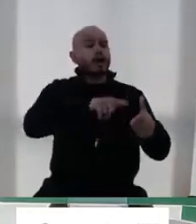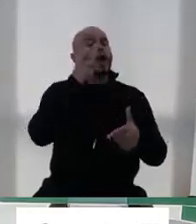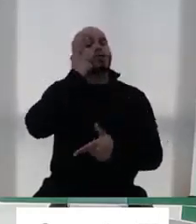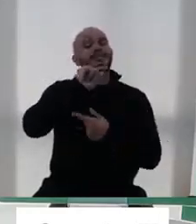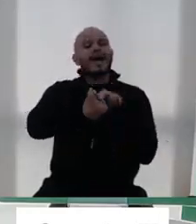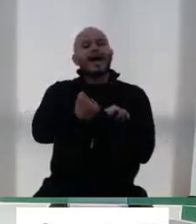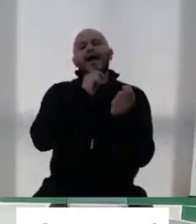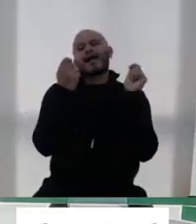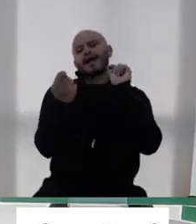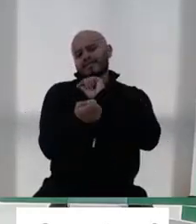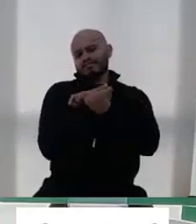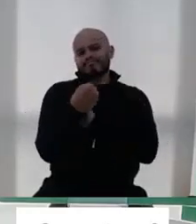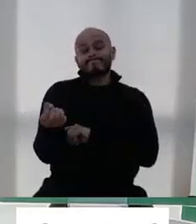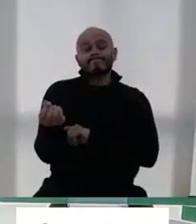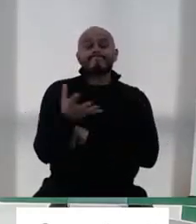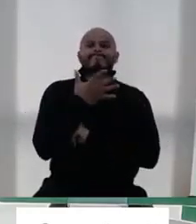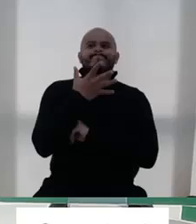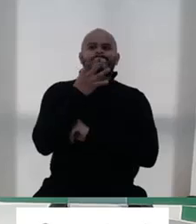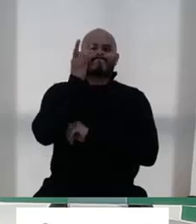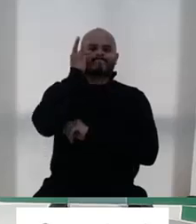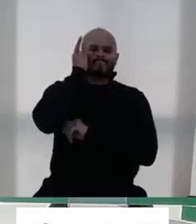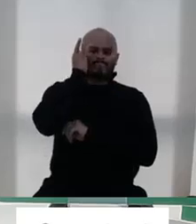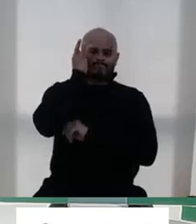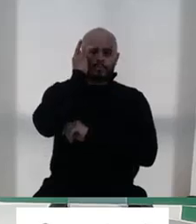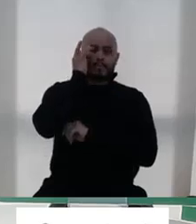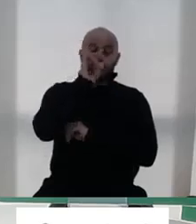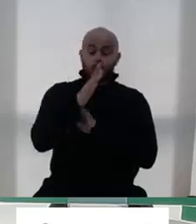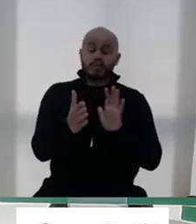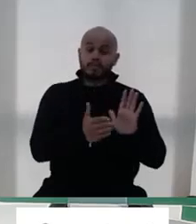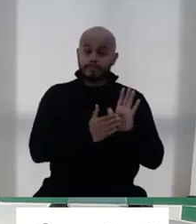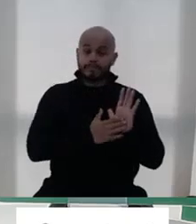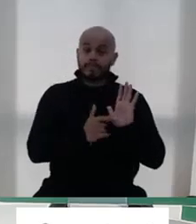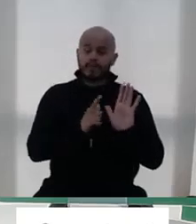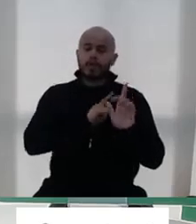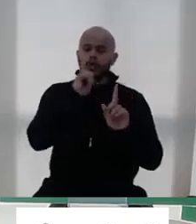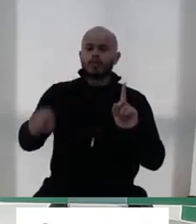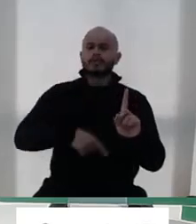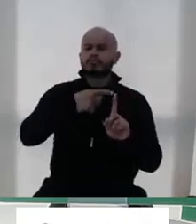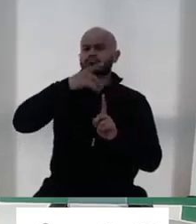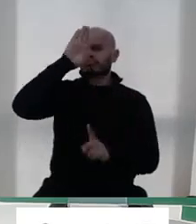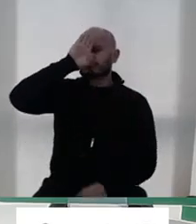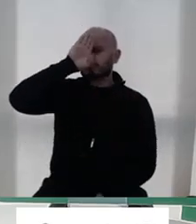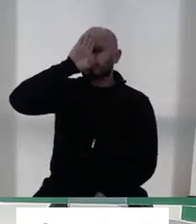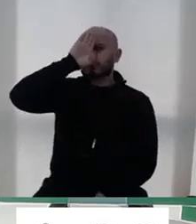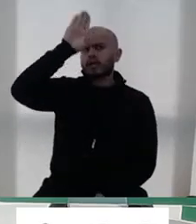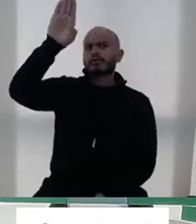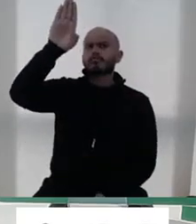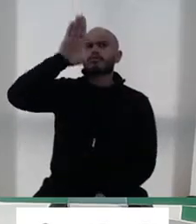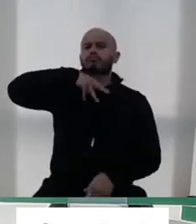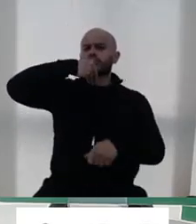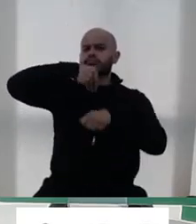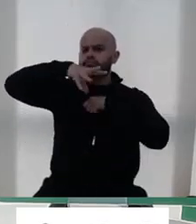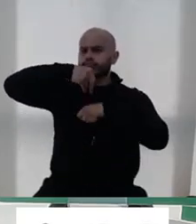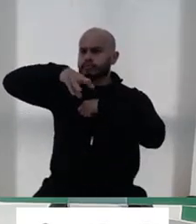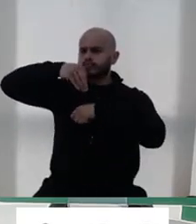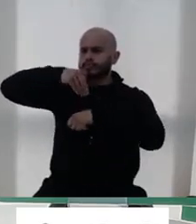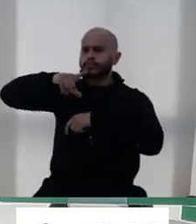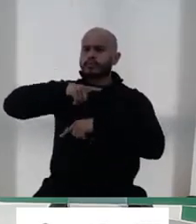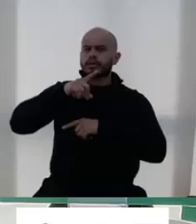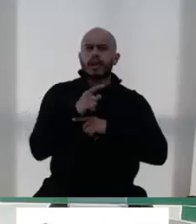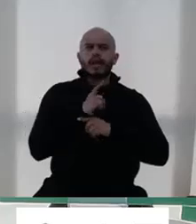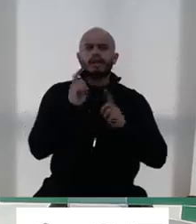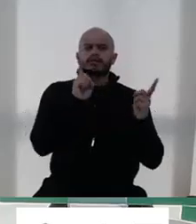adaptar a essa nova realidade. Essa proposta, ela tem como objetivo principal disciplinar algumas rotinas de atendimento, né,